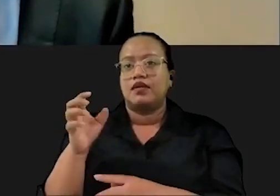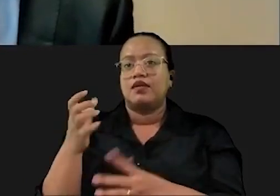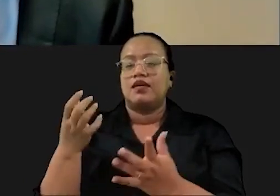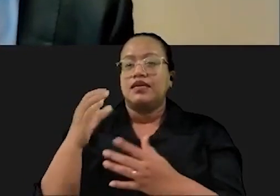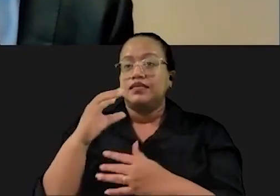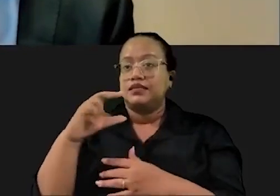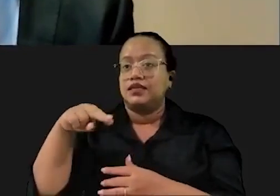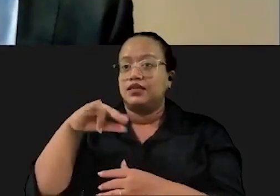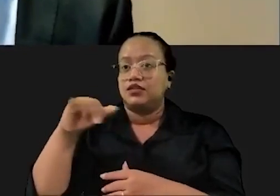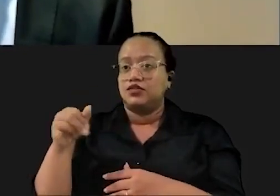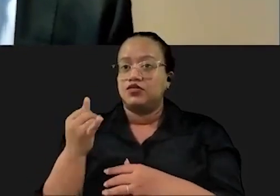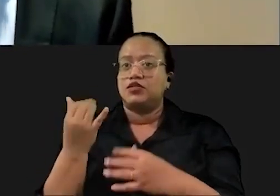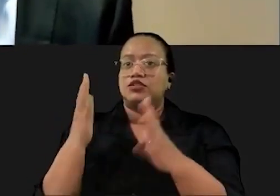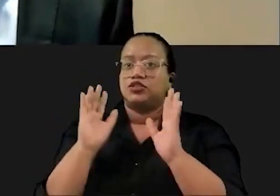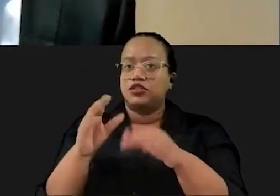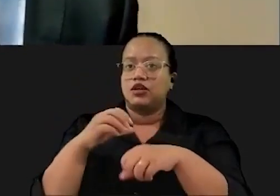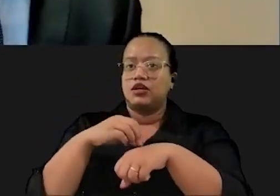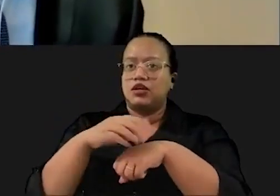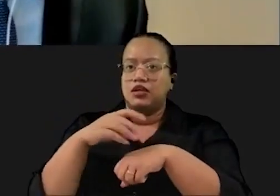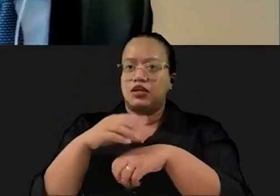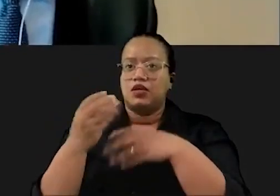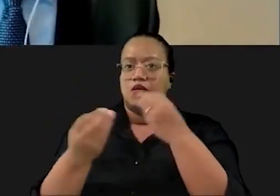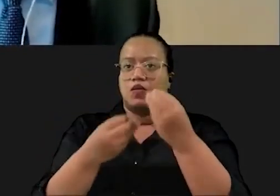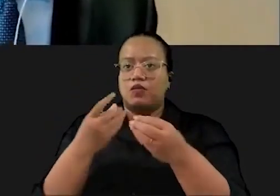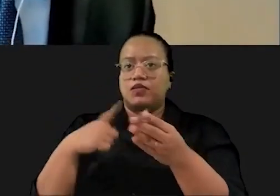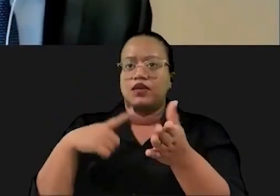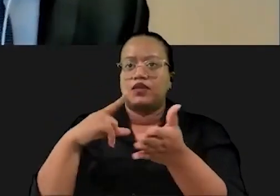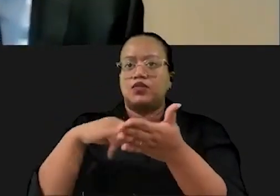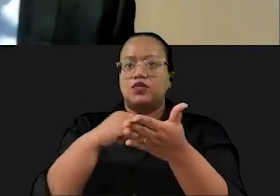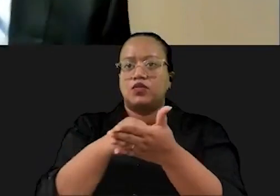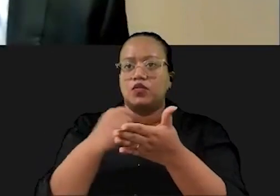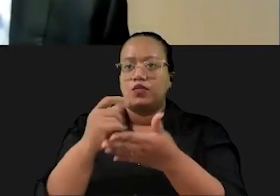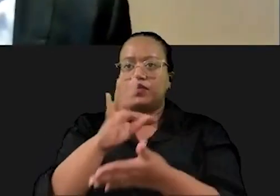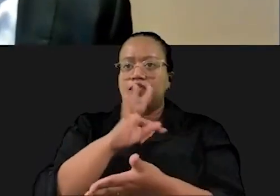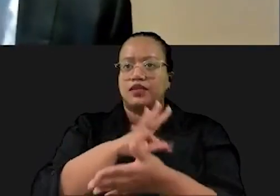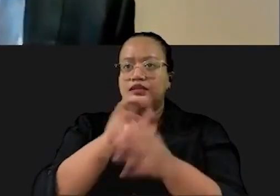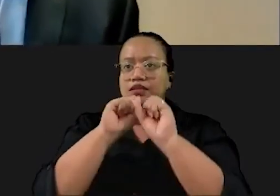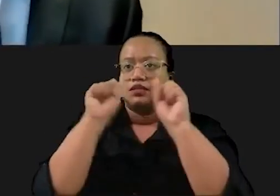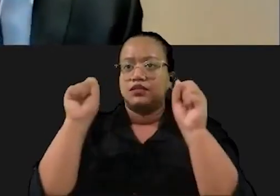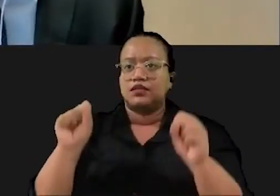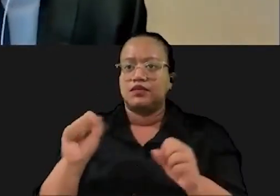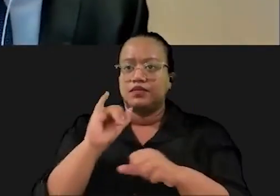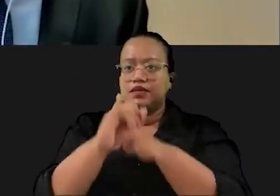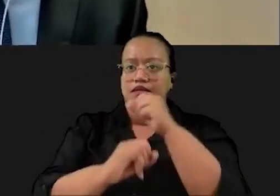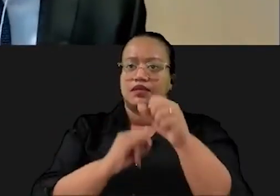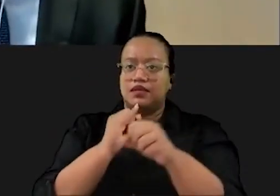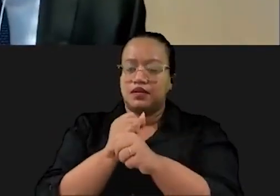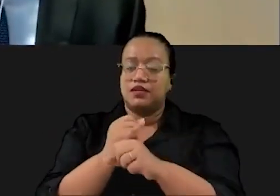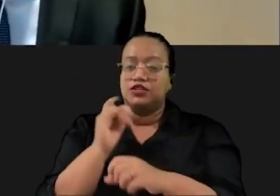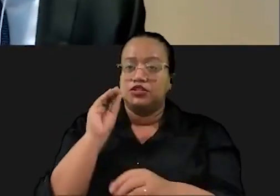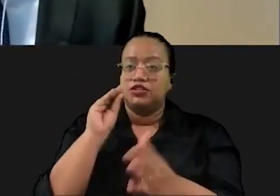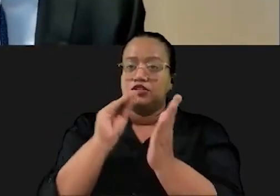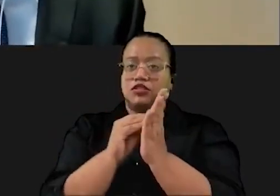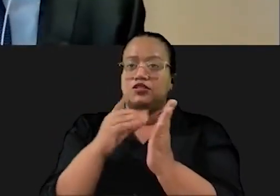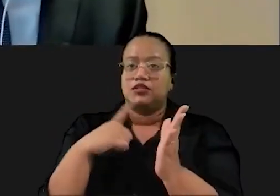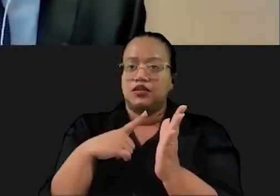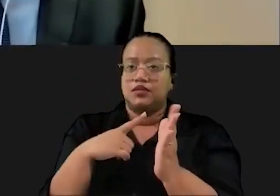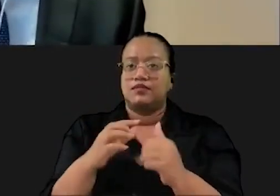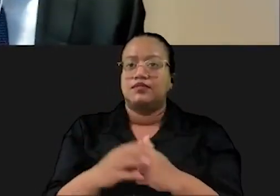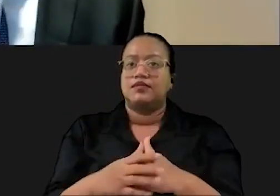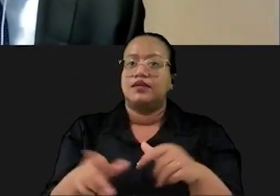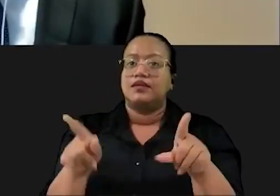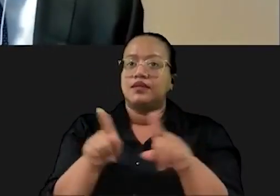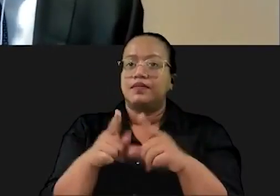documentação técnica do sistema na internet. E é preciso abraçar a PDPJ. Por quê? Essa é uma coisa que eu não falei no início, eu vou falar